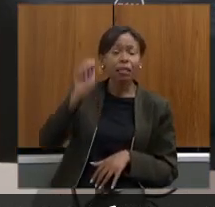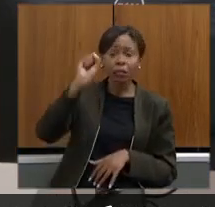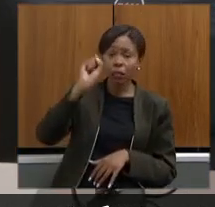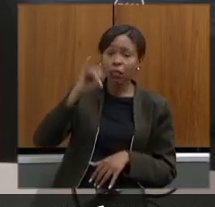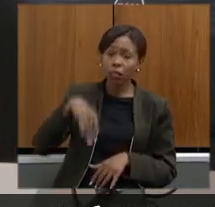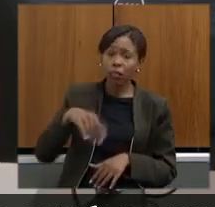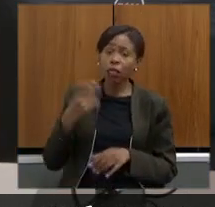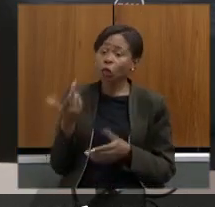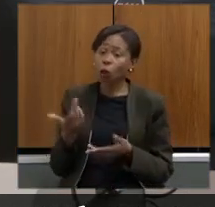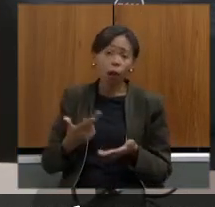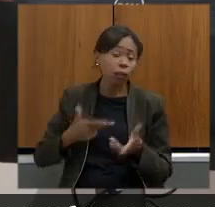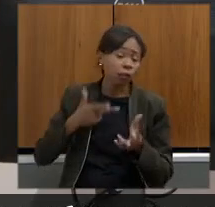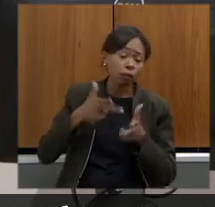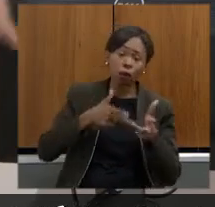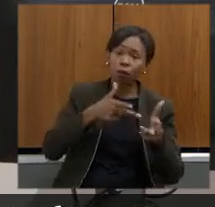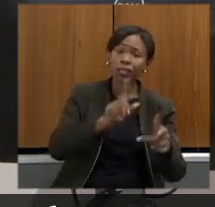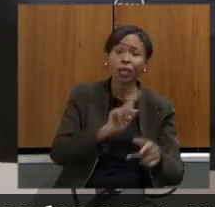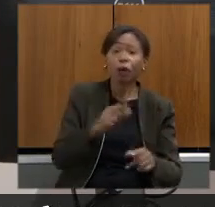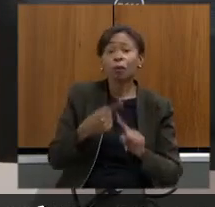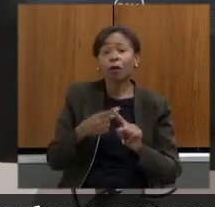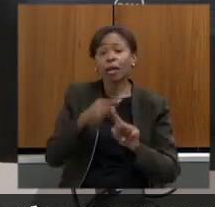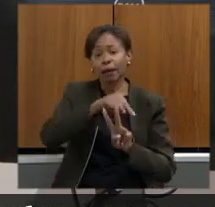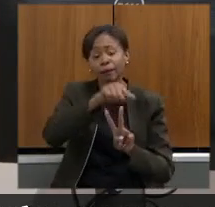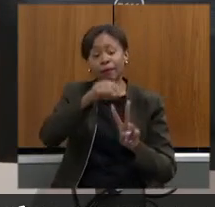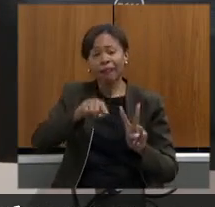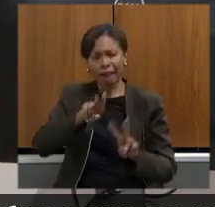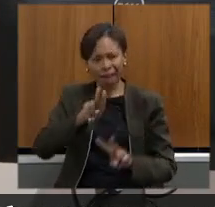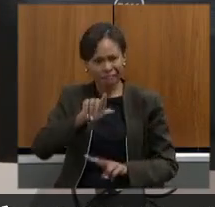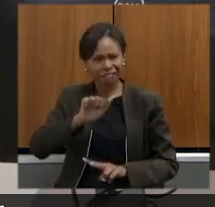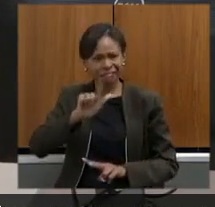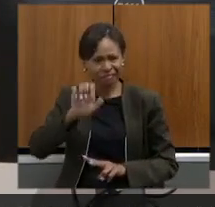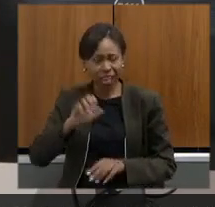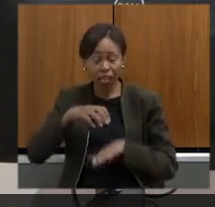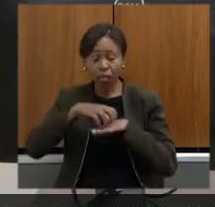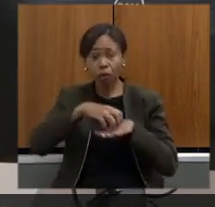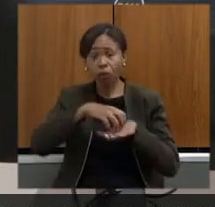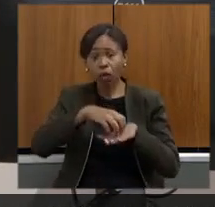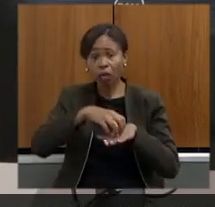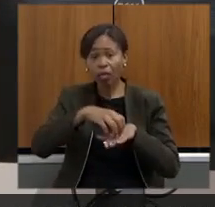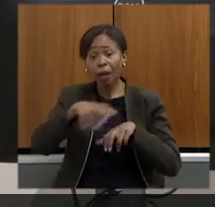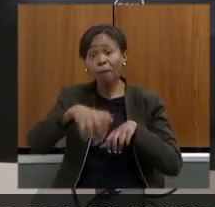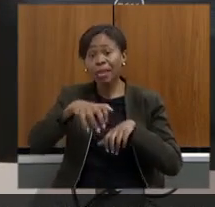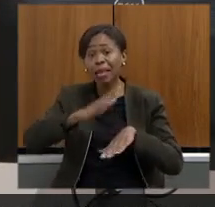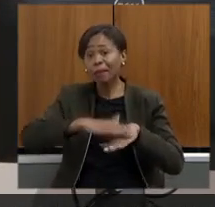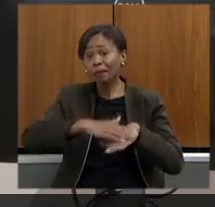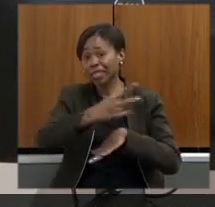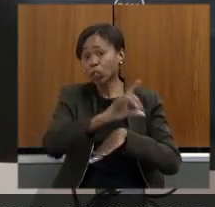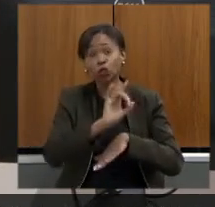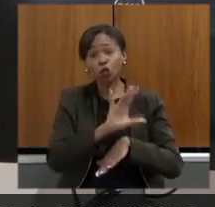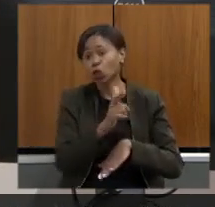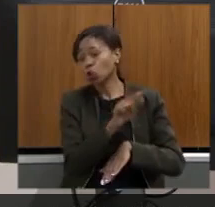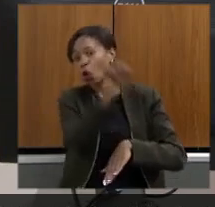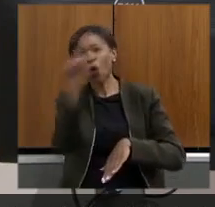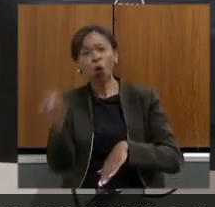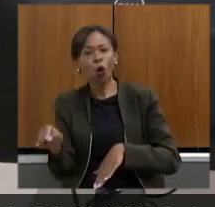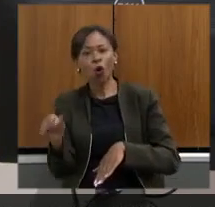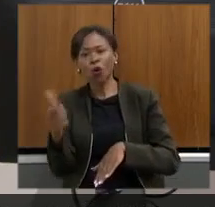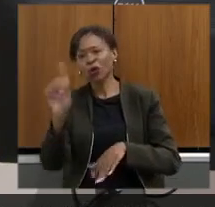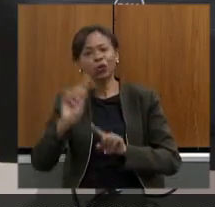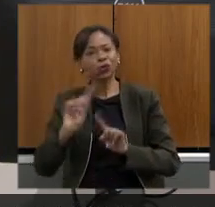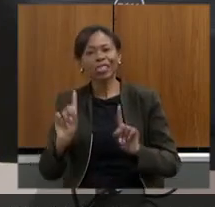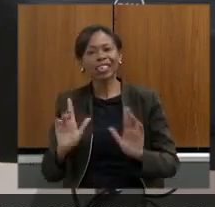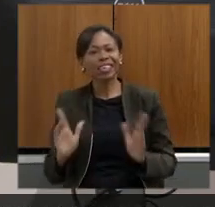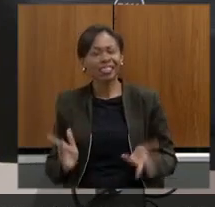porque a vale transporta só o minério dela para transportar não deixa lá na Usiminas nós